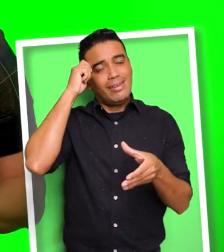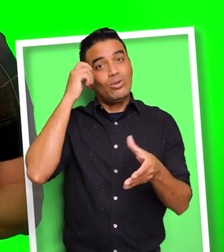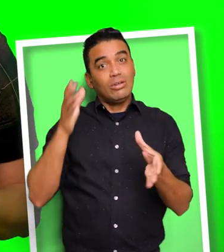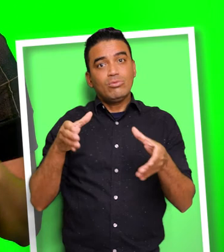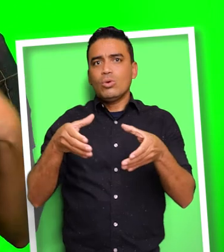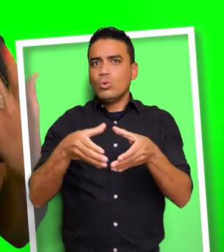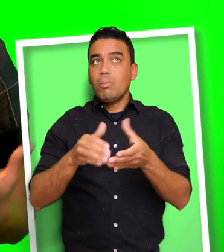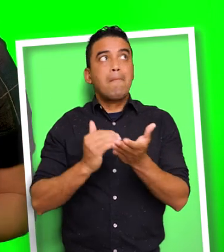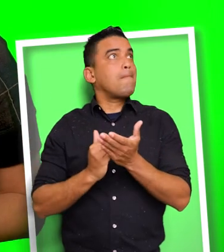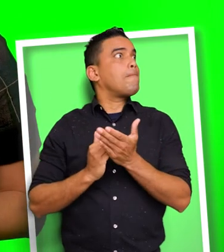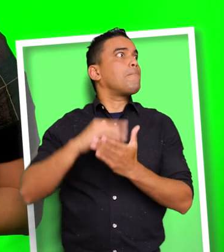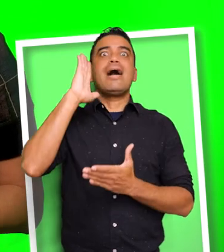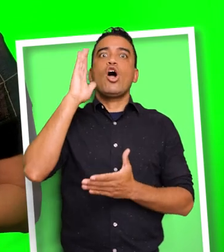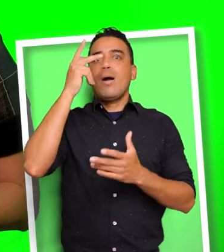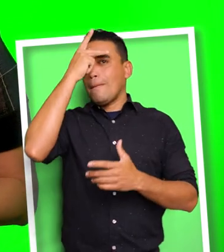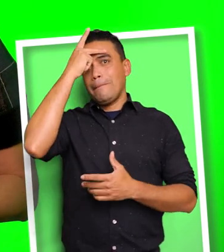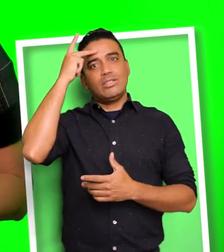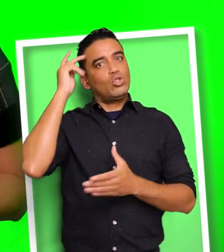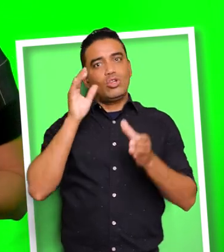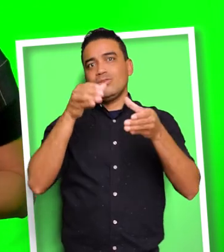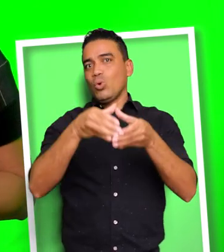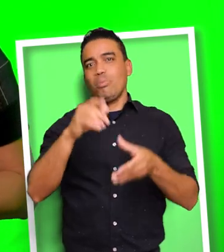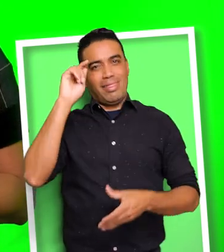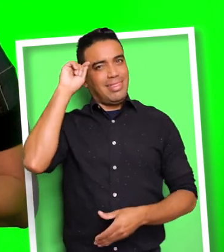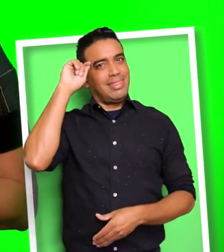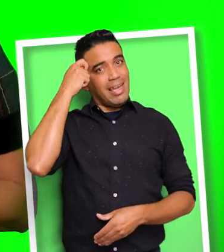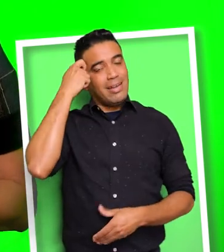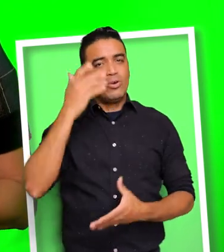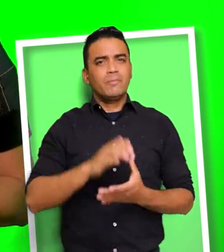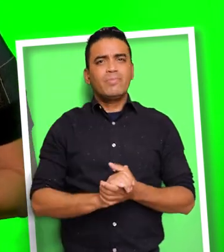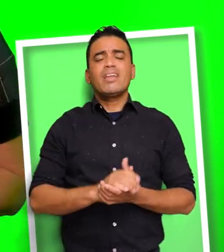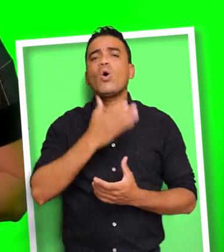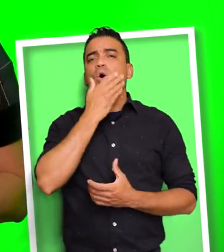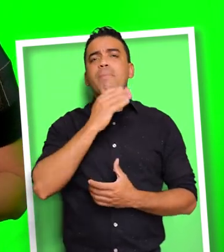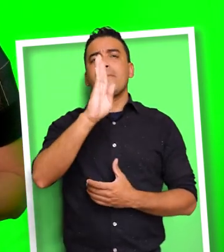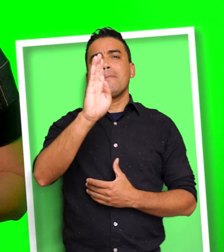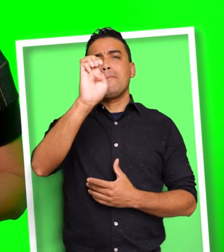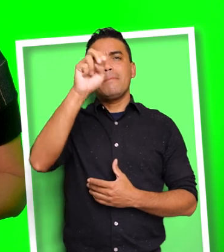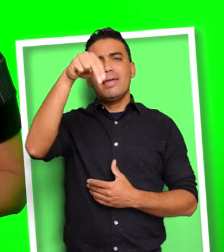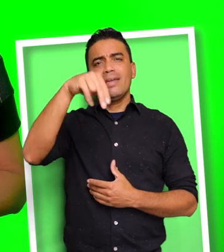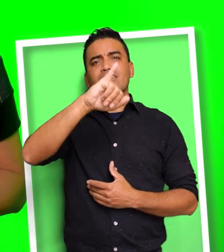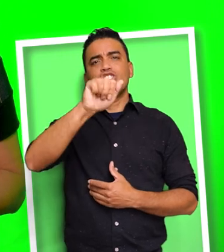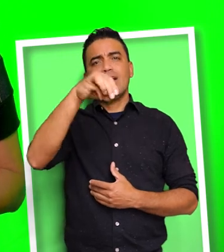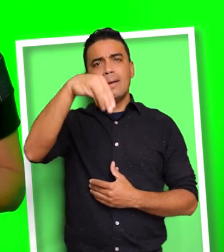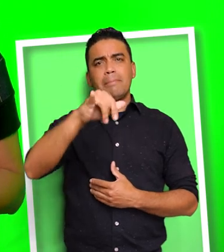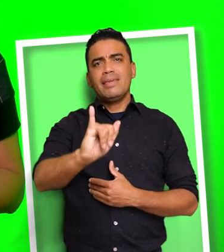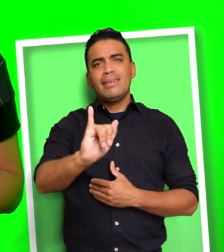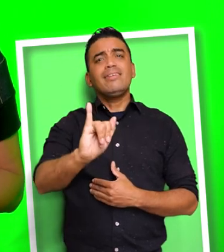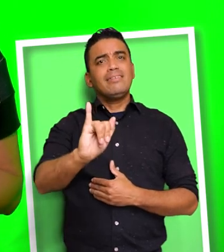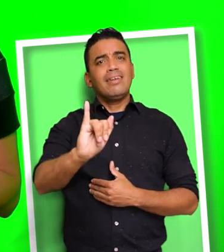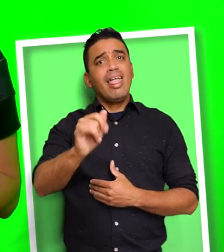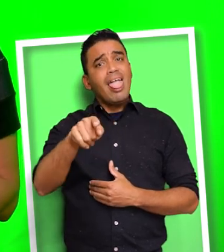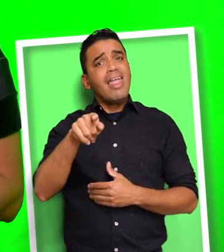Satã é majoritariamente pessoas negras, e nós trouxemos o Benjamin Abras com um trabalho incrível de preparação do